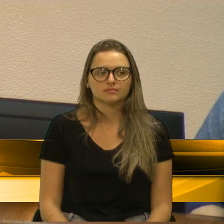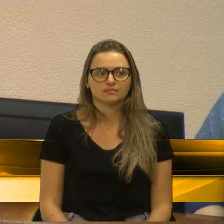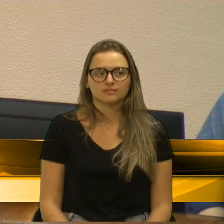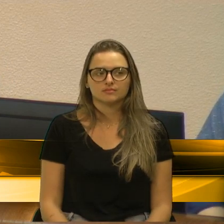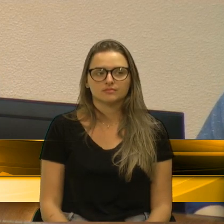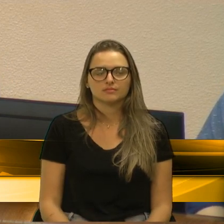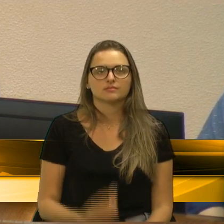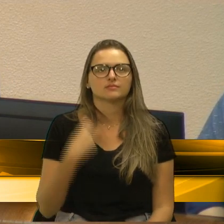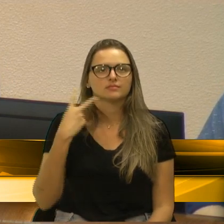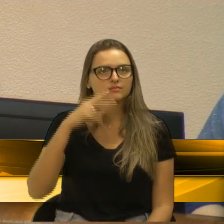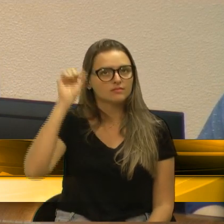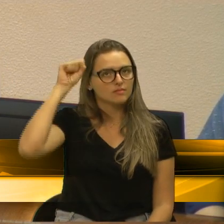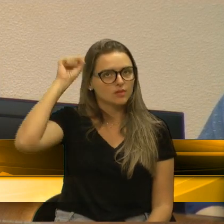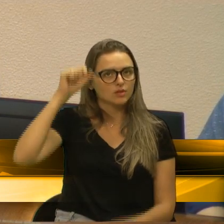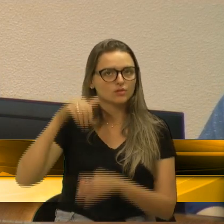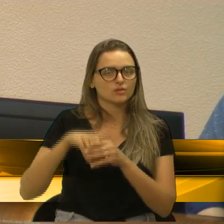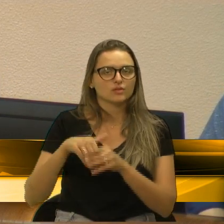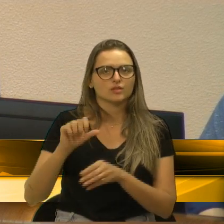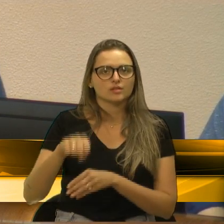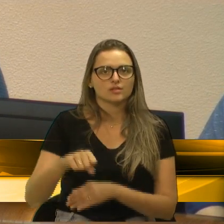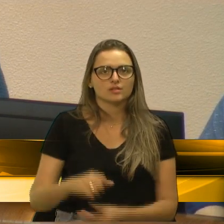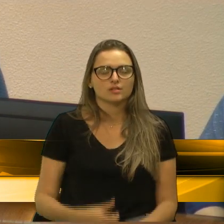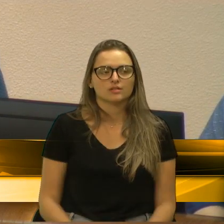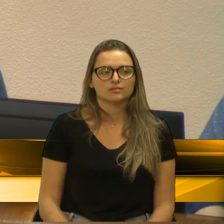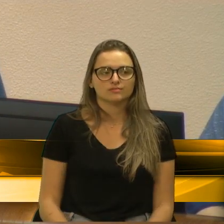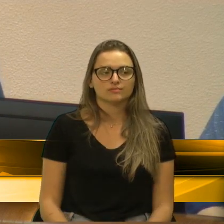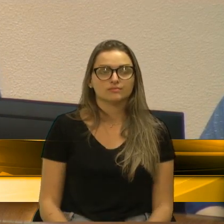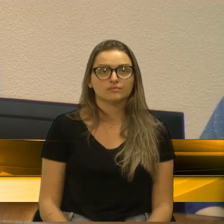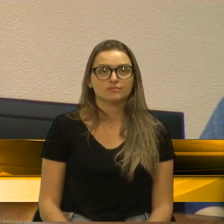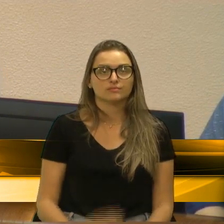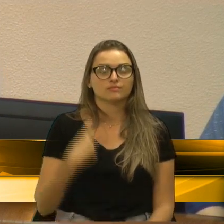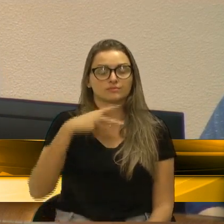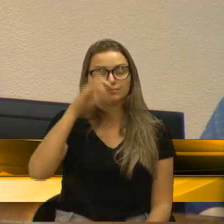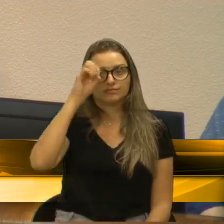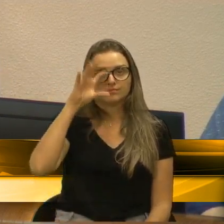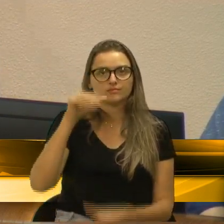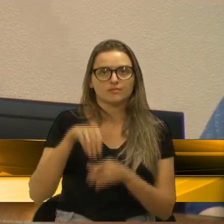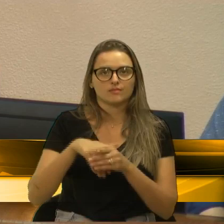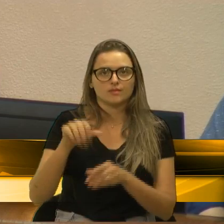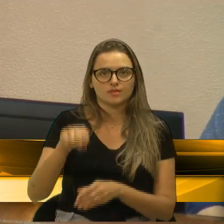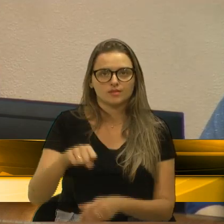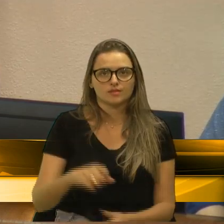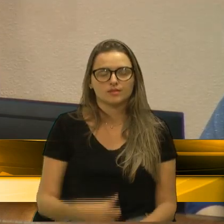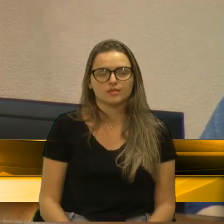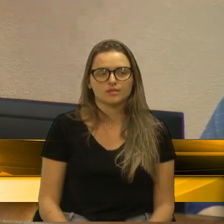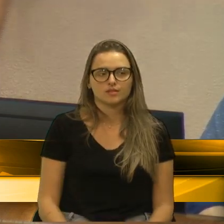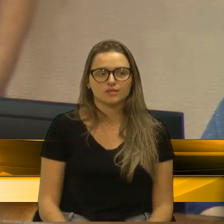Vereador Clóvis Xuxa vota favorável. Elisandro Fiuza, favorável.